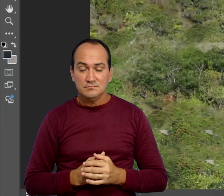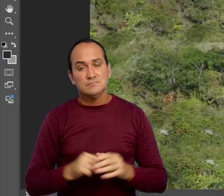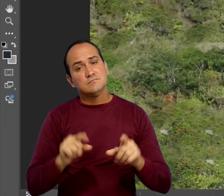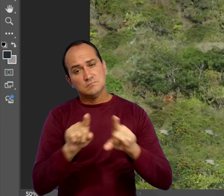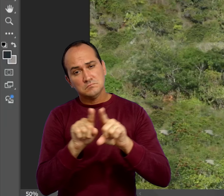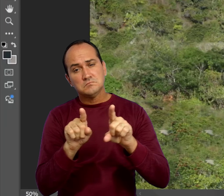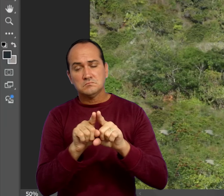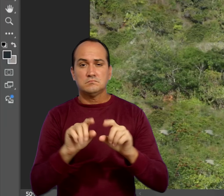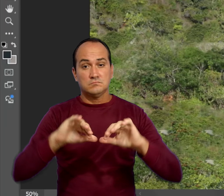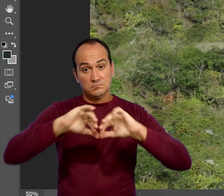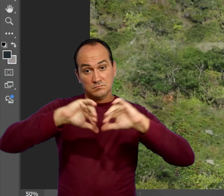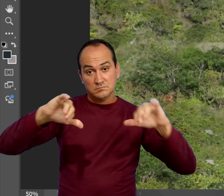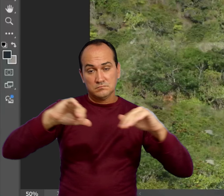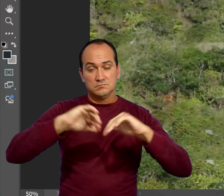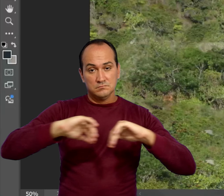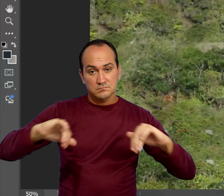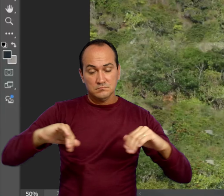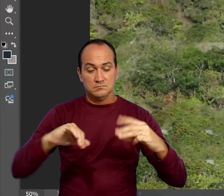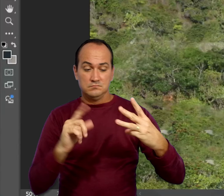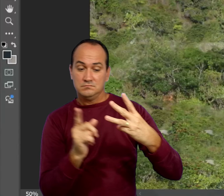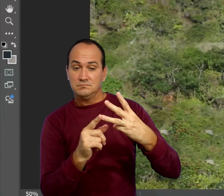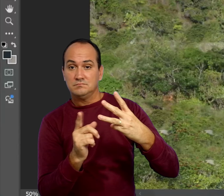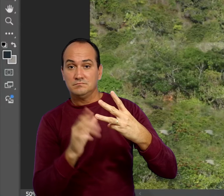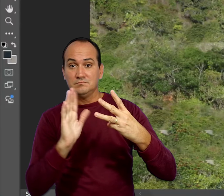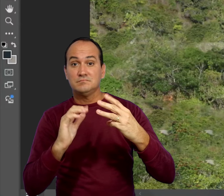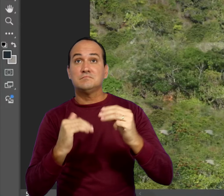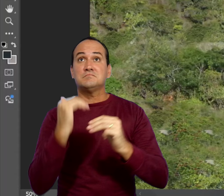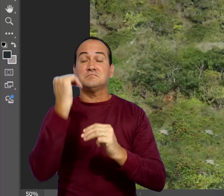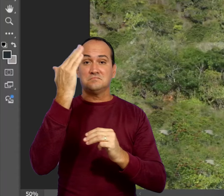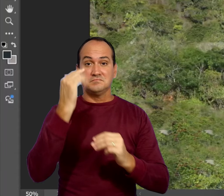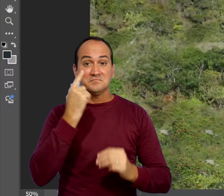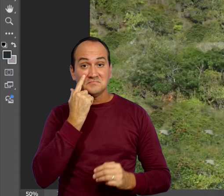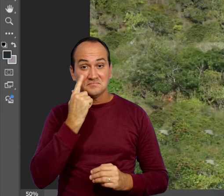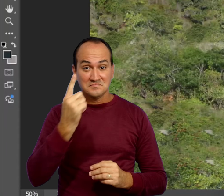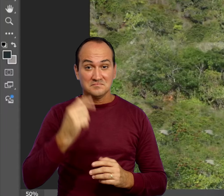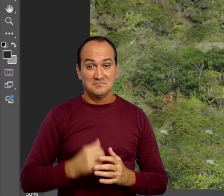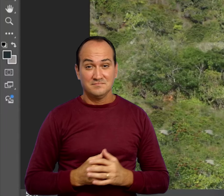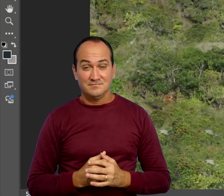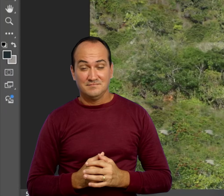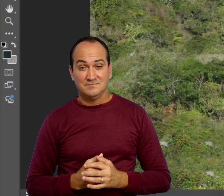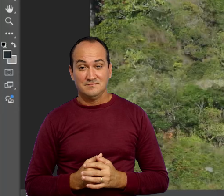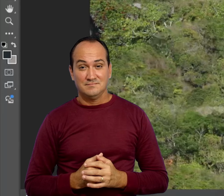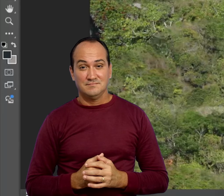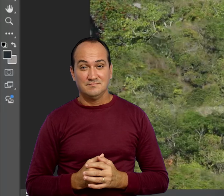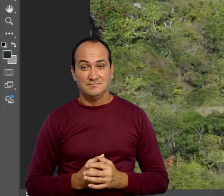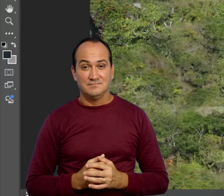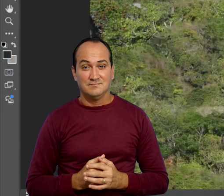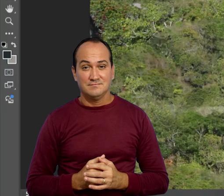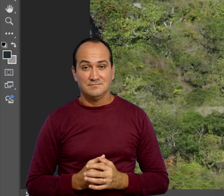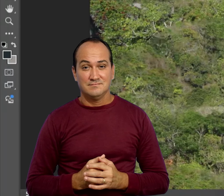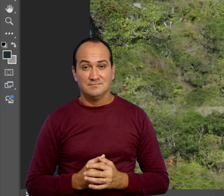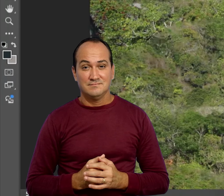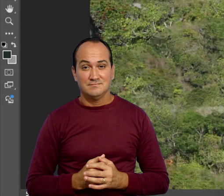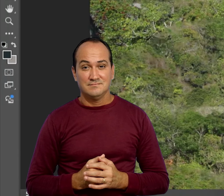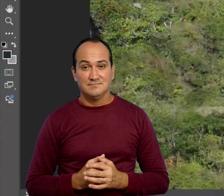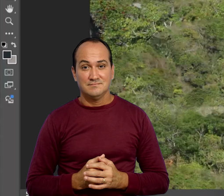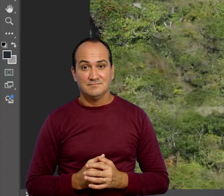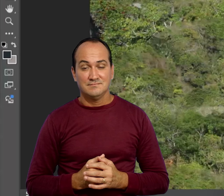trabalhar, certo? E também separei lá o terceiro plano, ó, que vocês estão vendo lá em cima. Vou até baixar um pouquinho aqui a imagem para vocês poderem